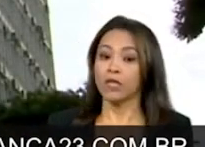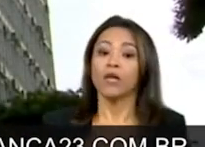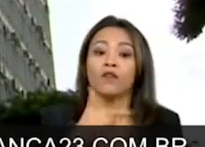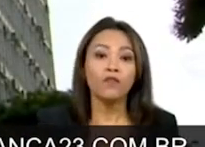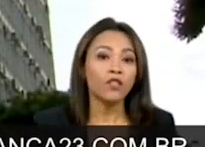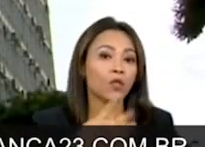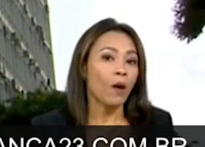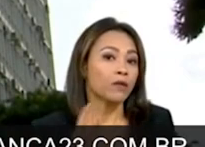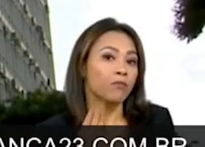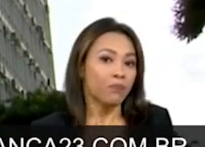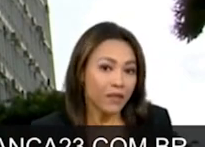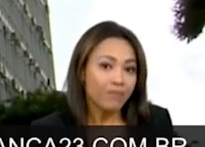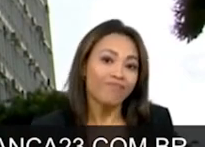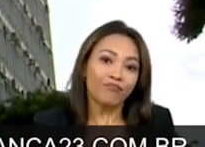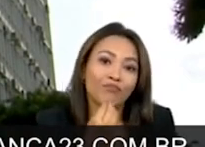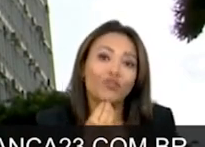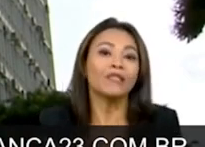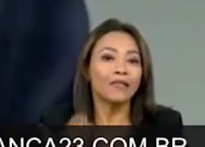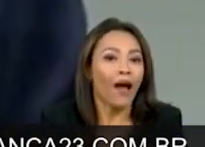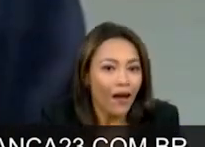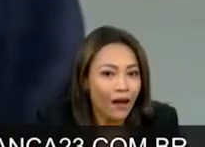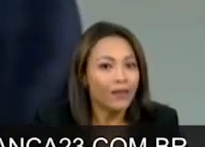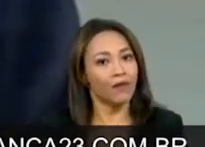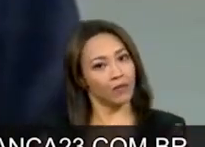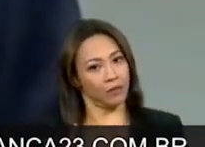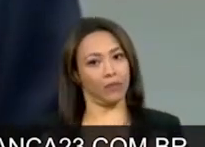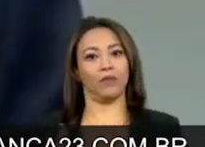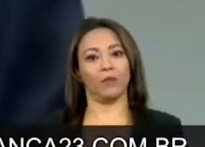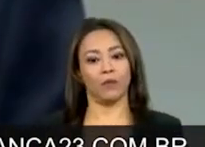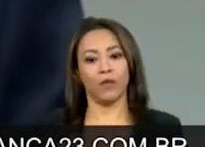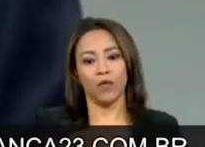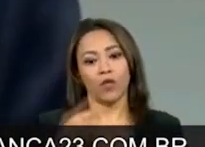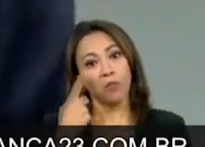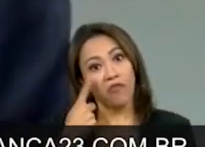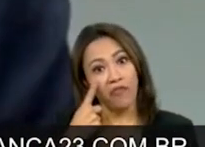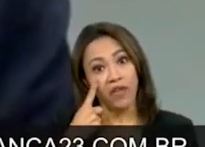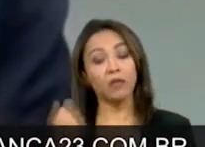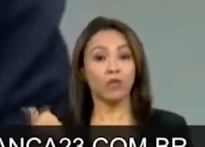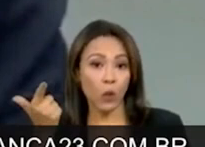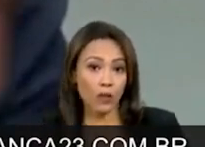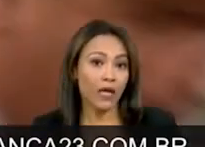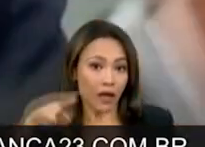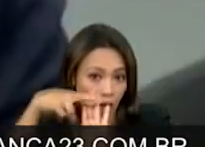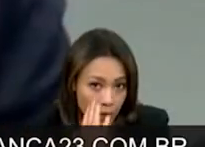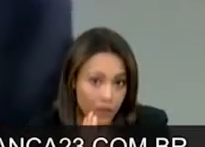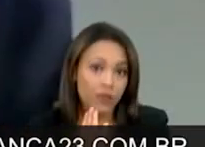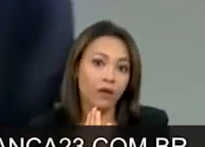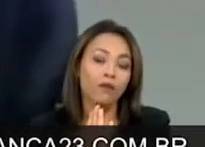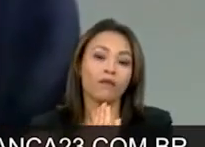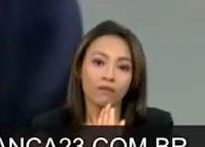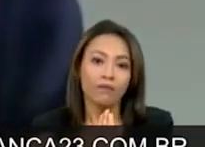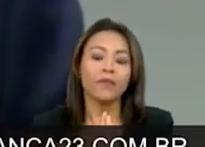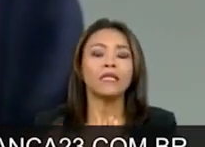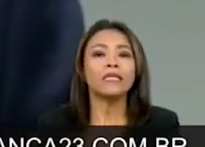de reais deixaram de ser arrecadados neste período. Nós estamos prevendo a regulamentação e ela dá poder